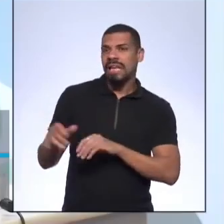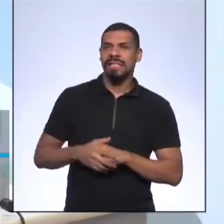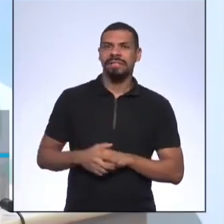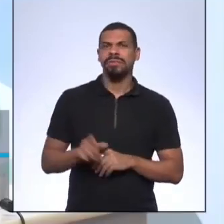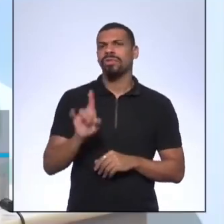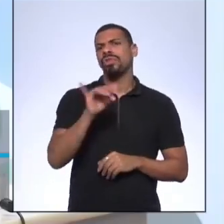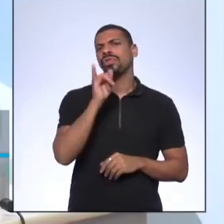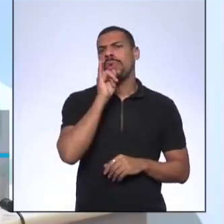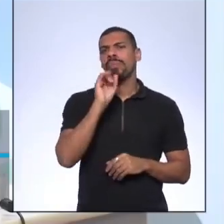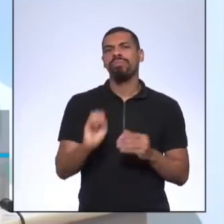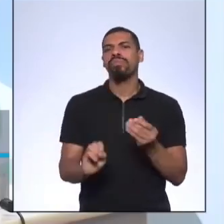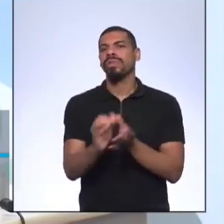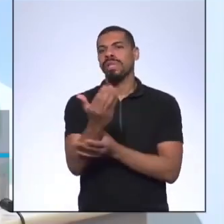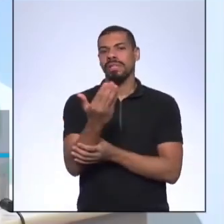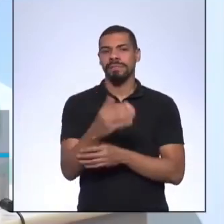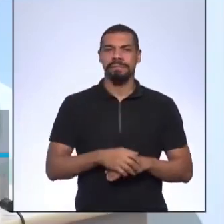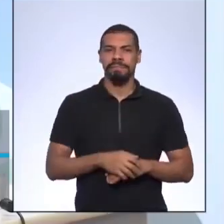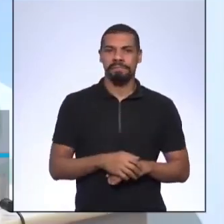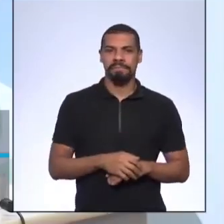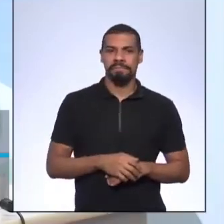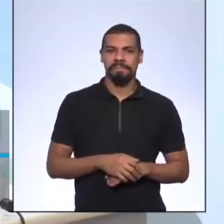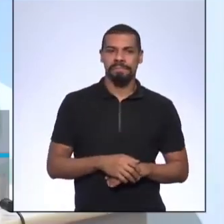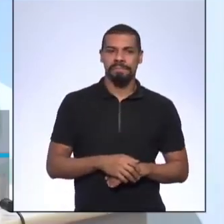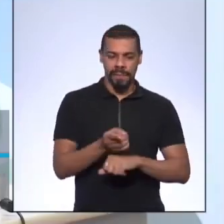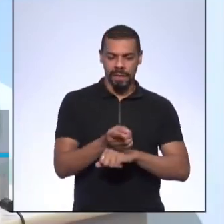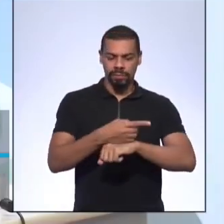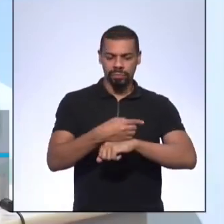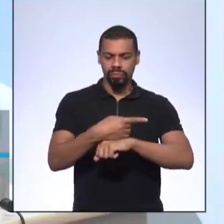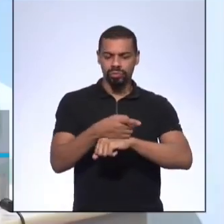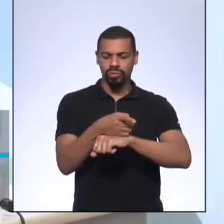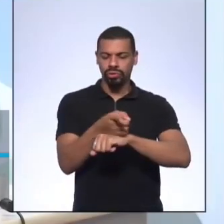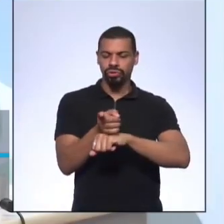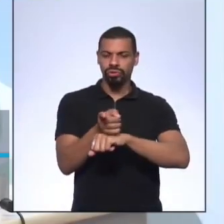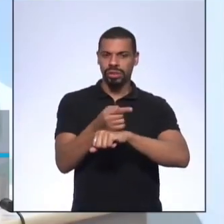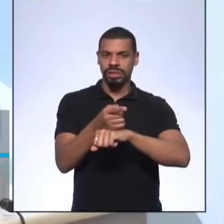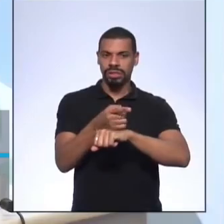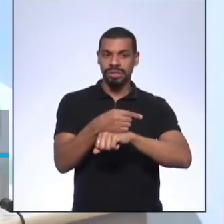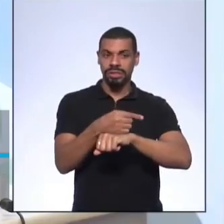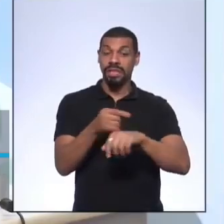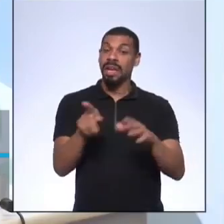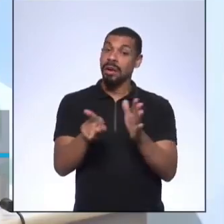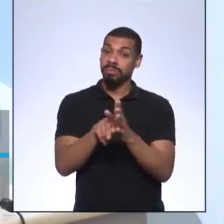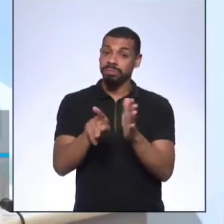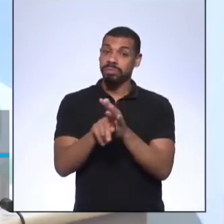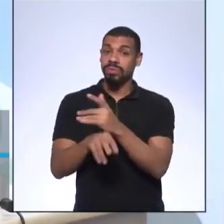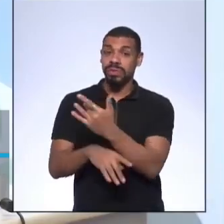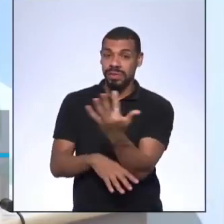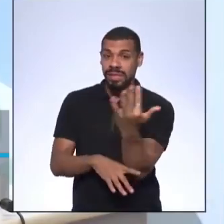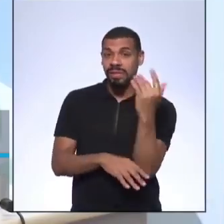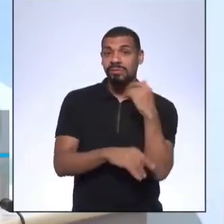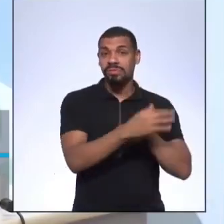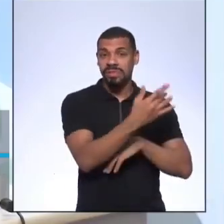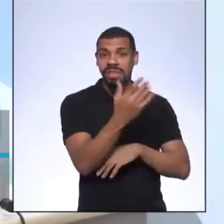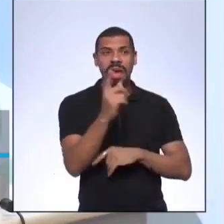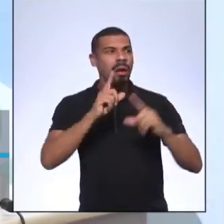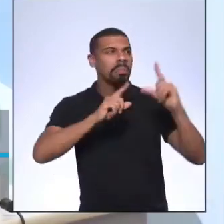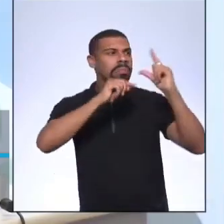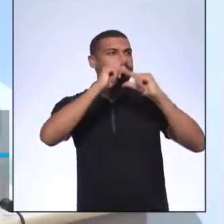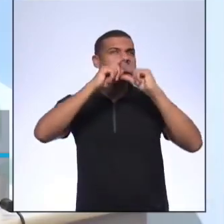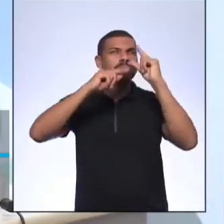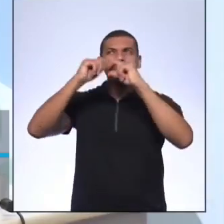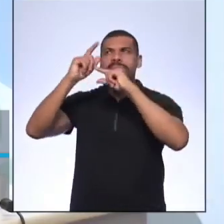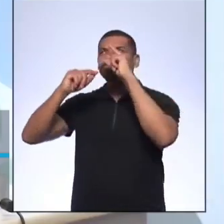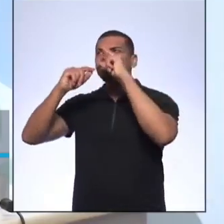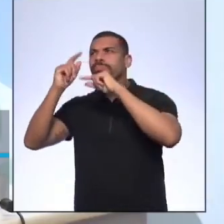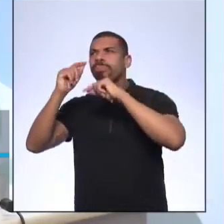coisa que vem do nada, né? Partiu fazer uma bússola, de qual que é o referencial? É a própria natureza, são as constelações, as observações dos